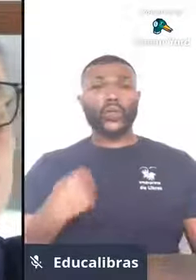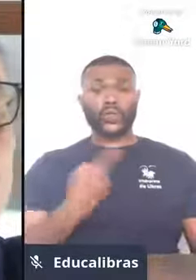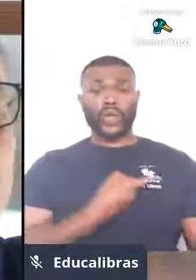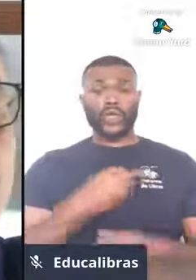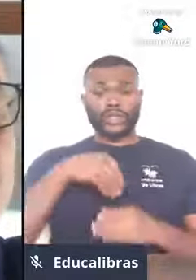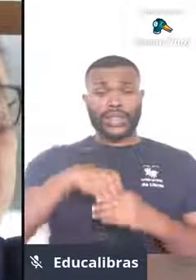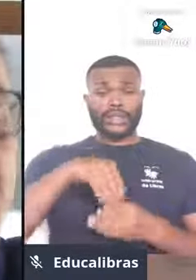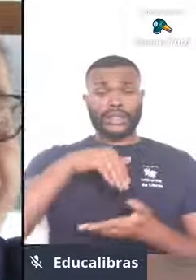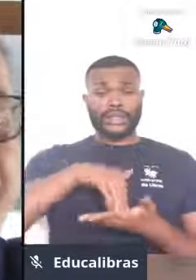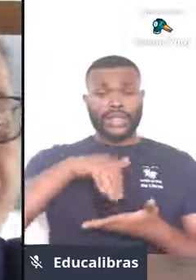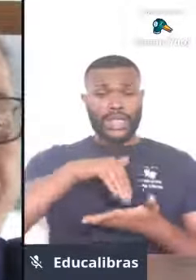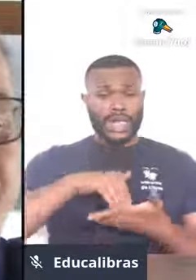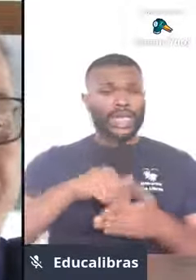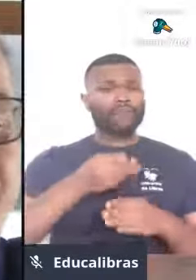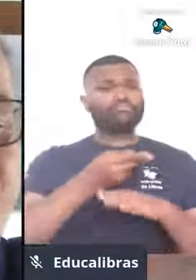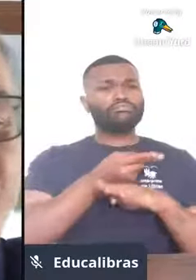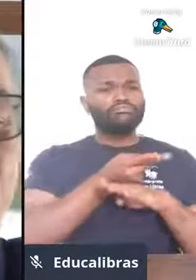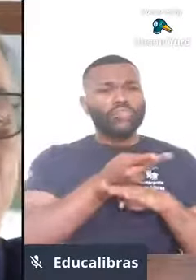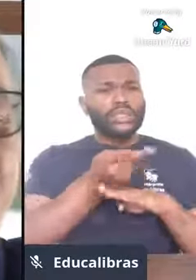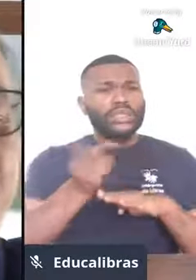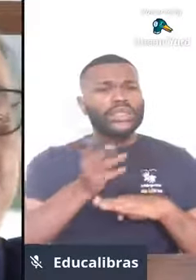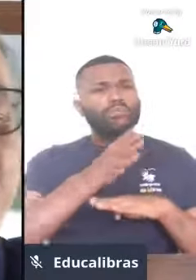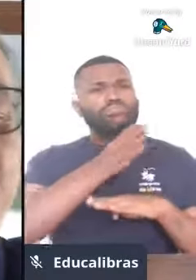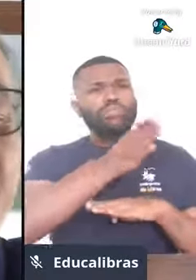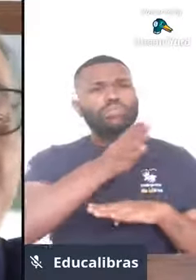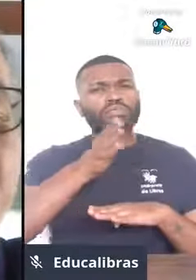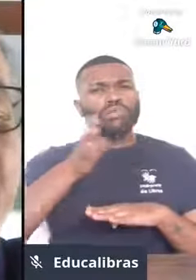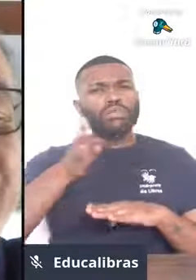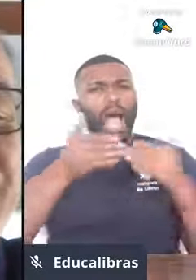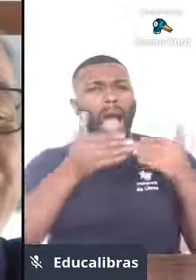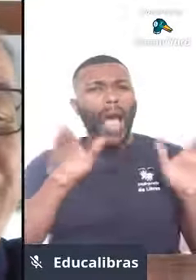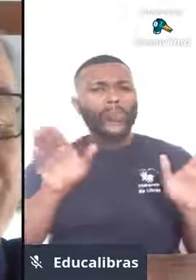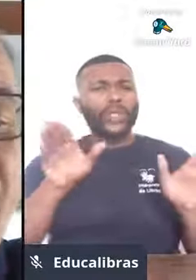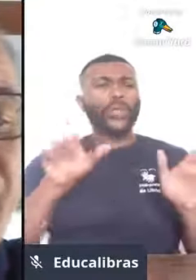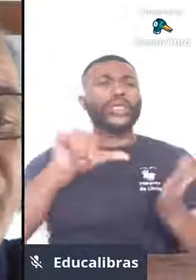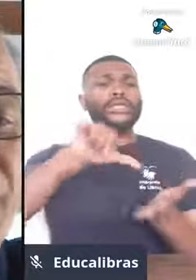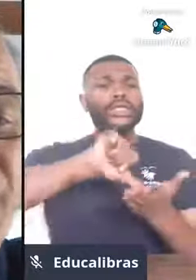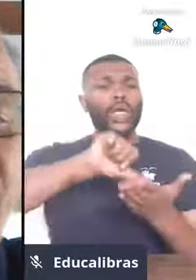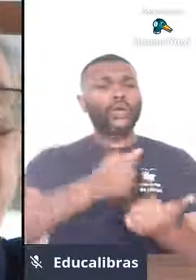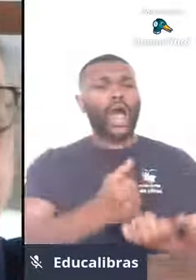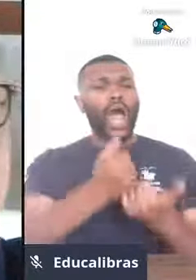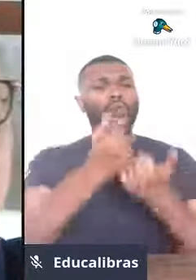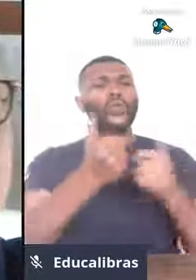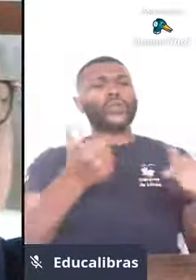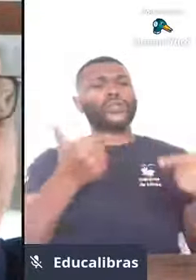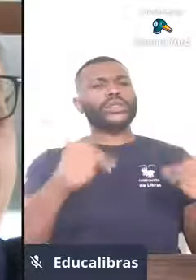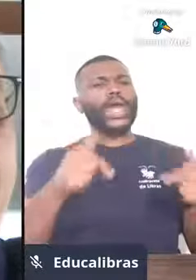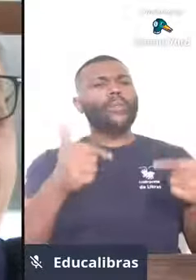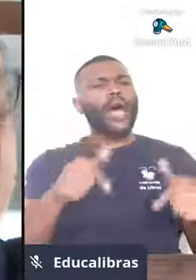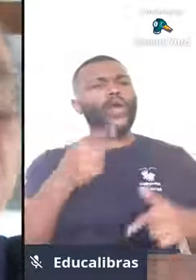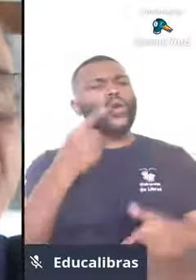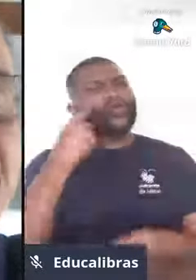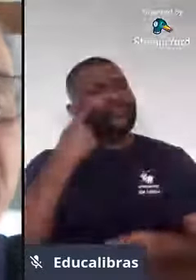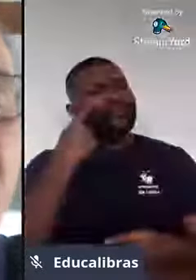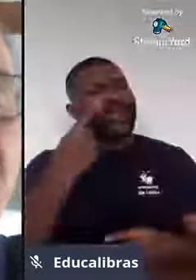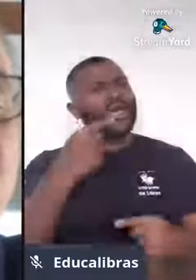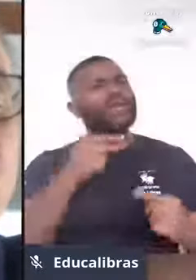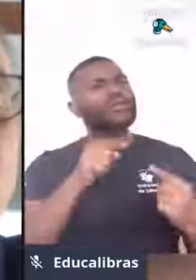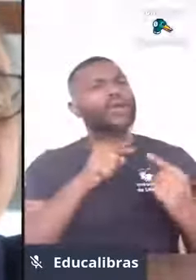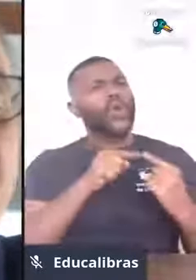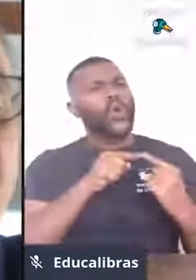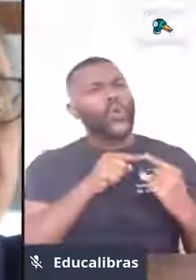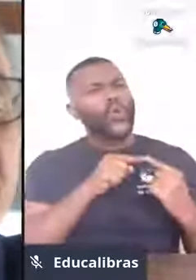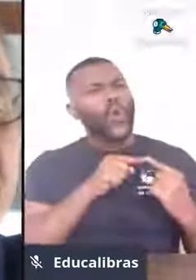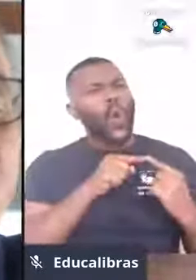os primeiros CATs, o Centro de Apoio ao Trabalho, para verificar se ele estava realmente apto